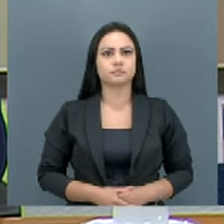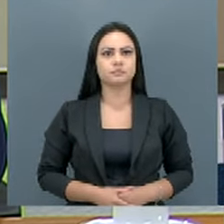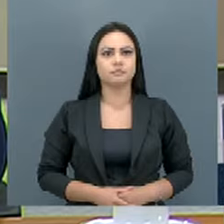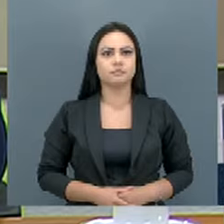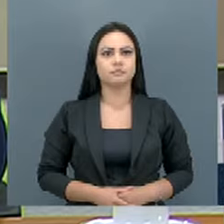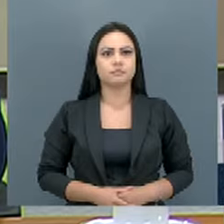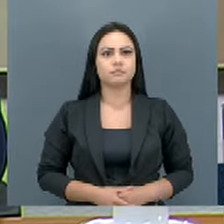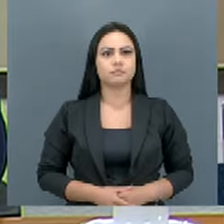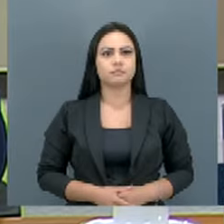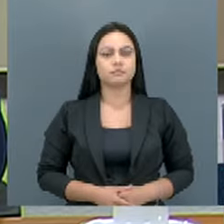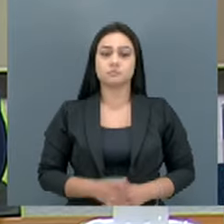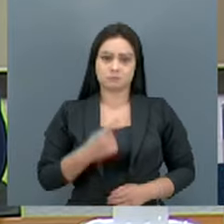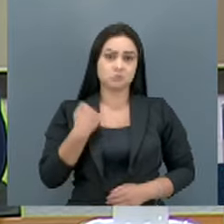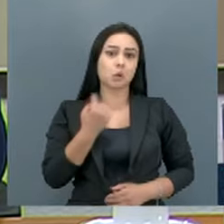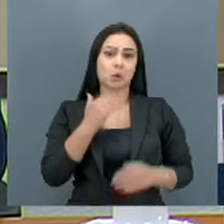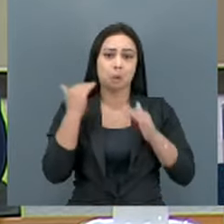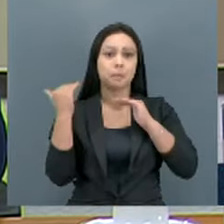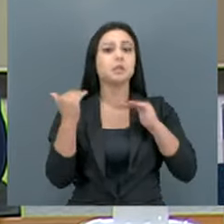Nós respeitamos.